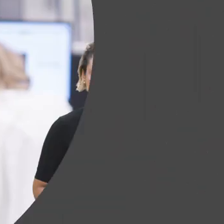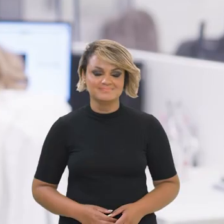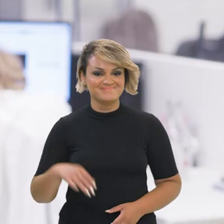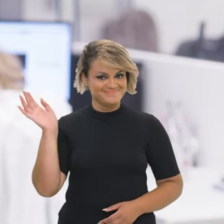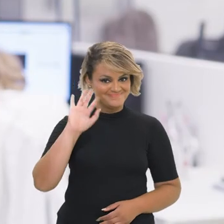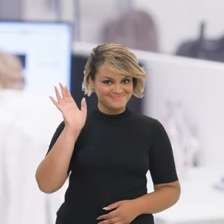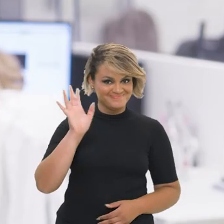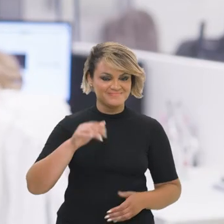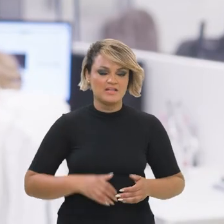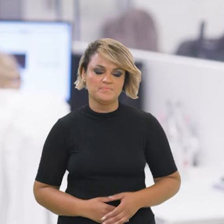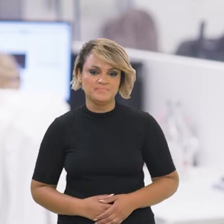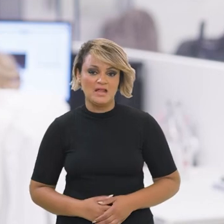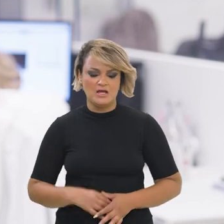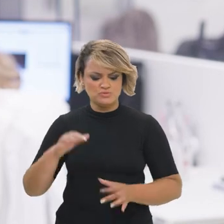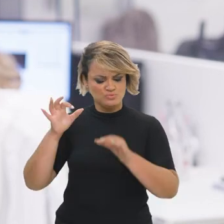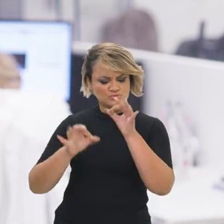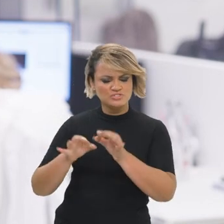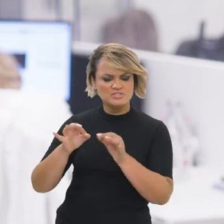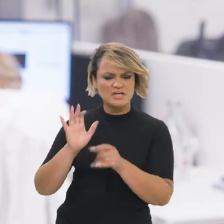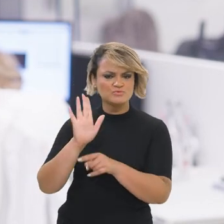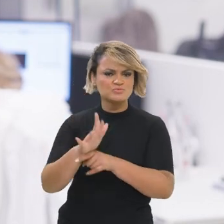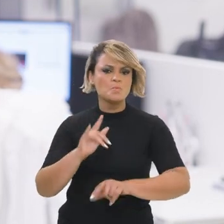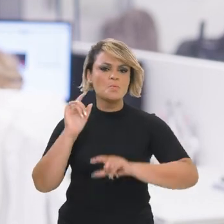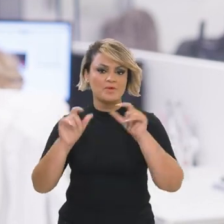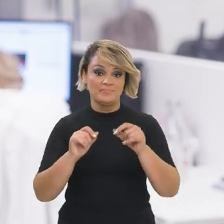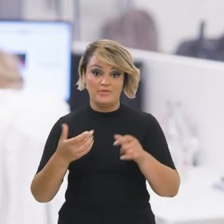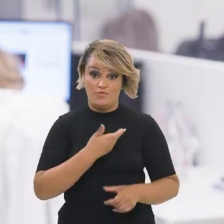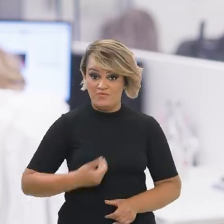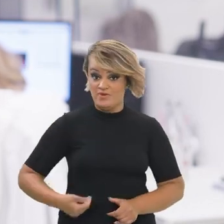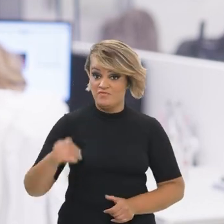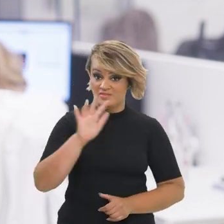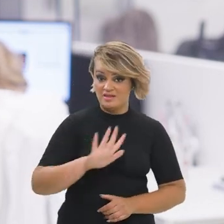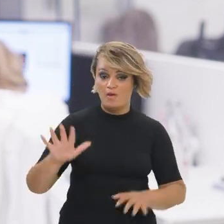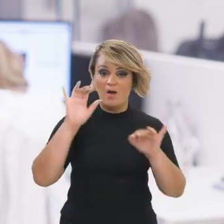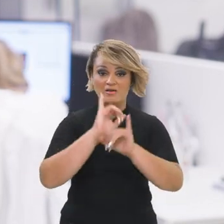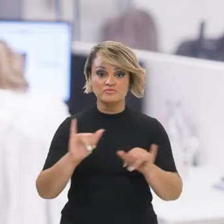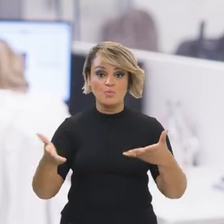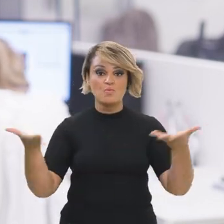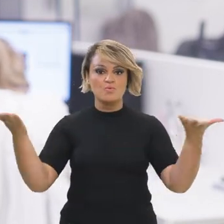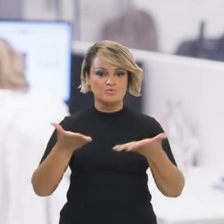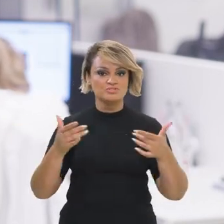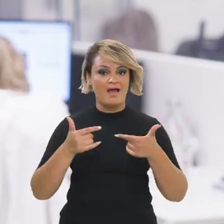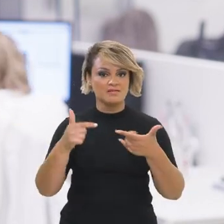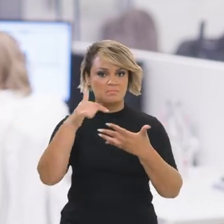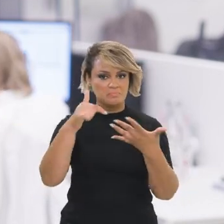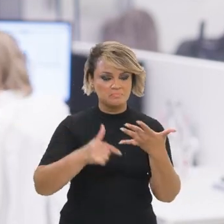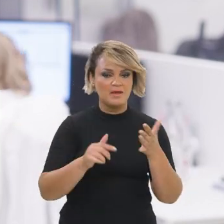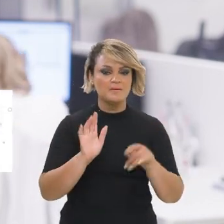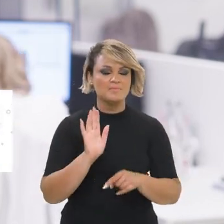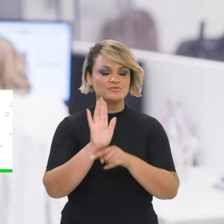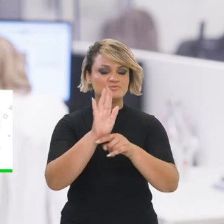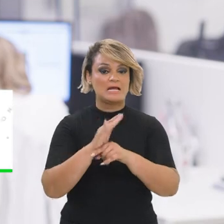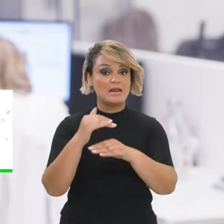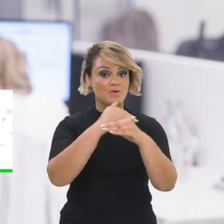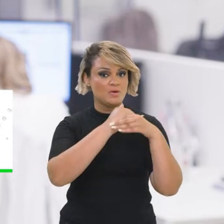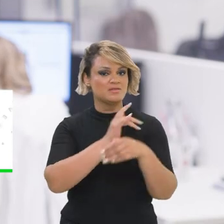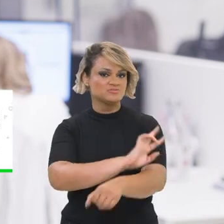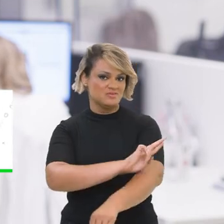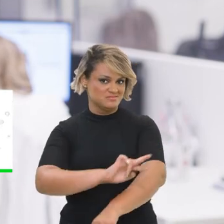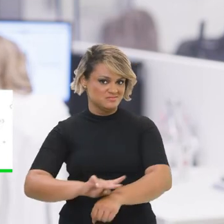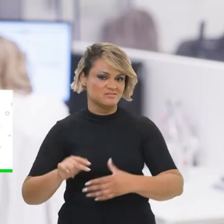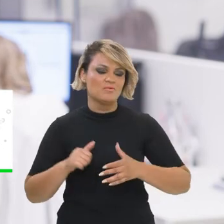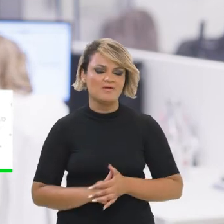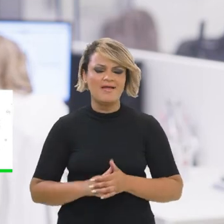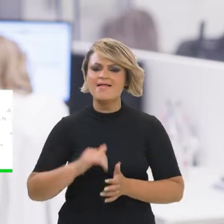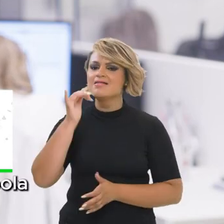Olá, justiça e reparação. O governo federal divulgou hoje ações para promover a igualdade racial.